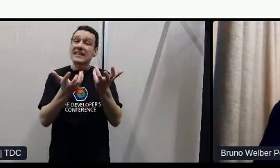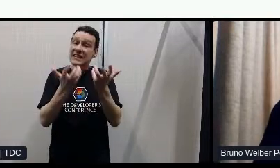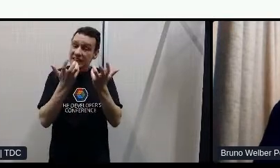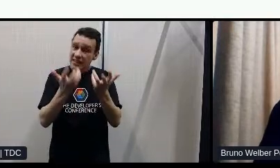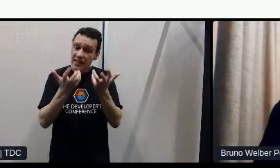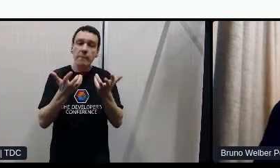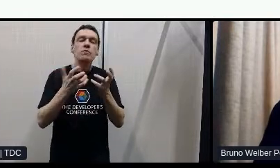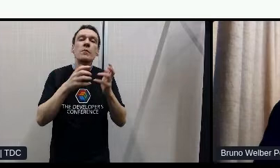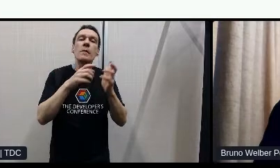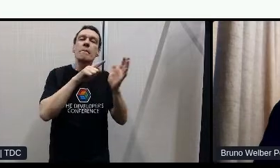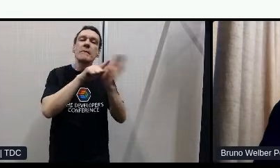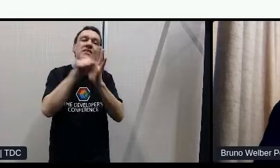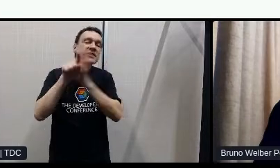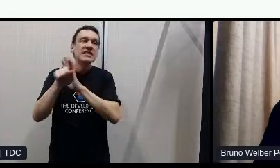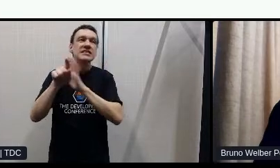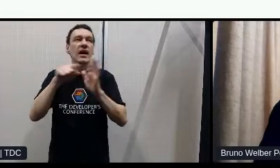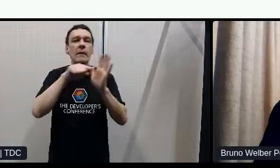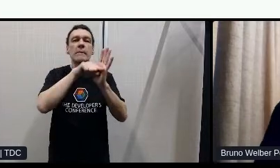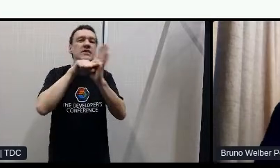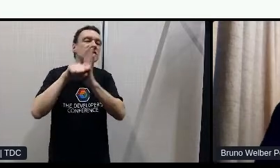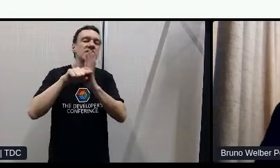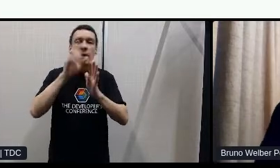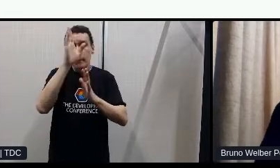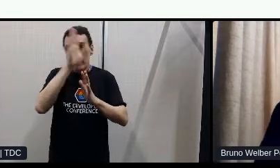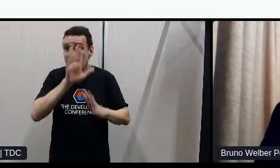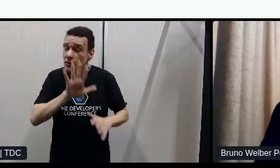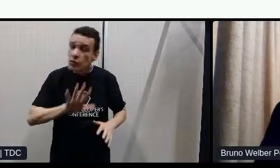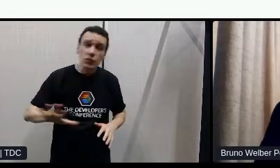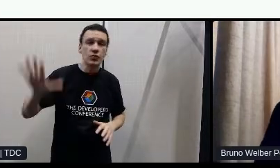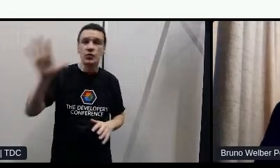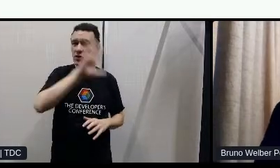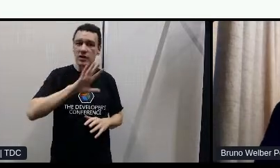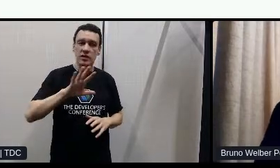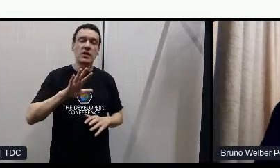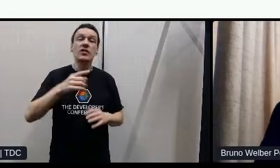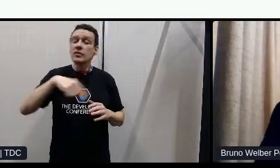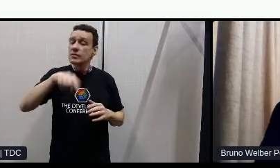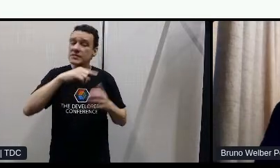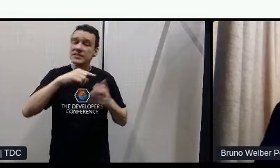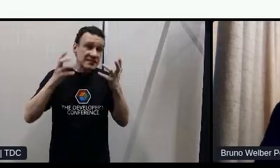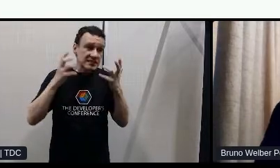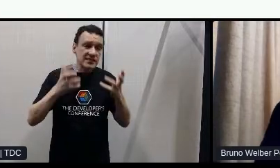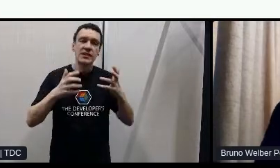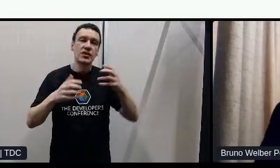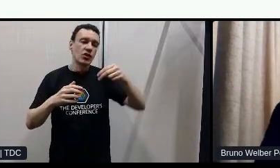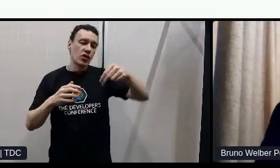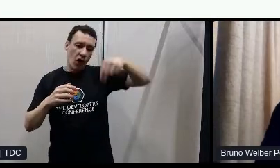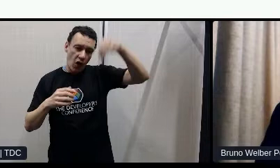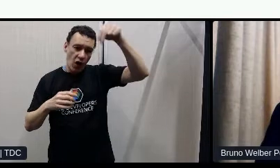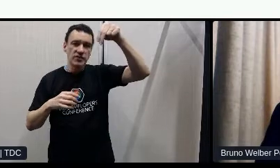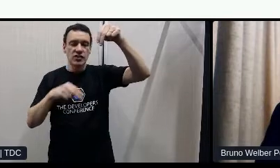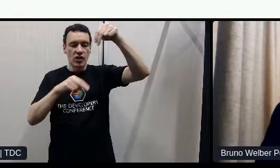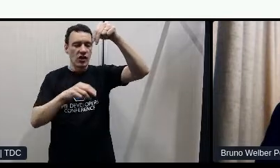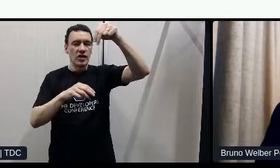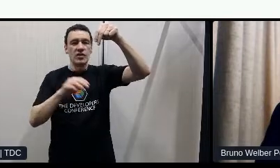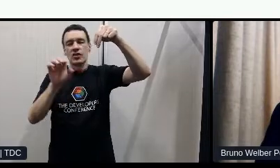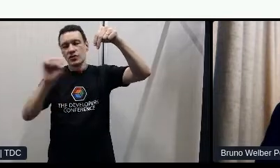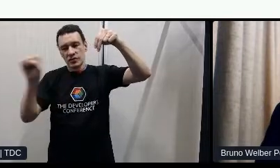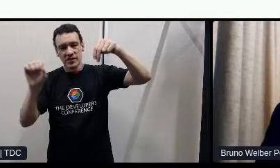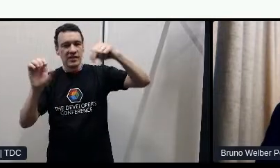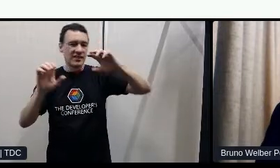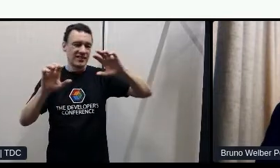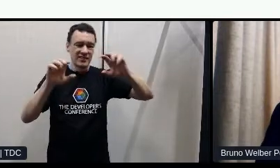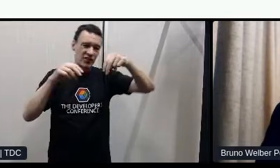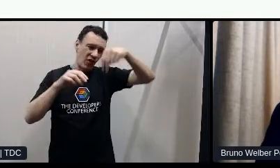nacional, então a gente queria buscar, eh, pessoas do norte, do nordeste, do centro-oeste, a gente queria realmente não só ouvir sul e sudeste, mas que a gente